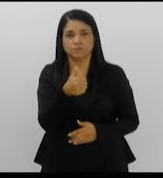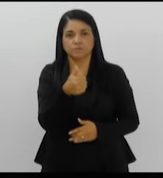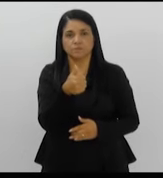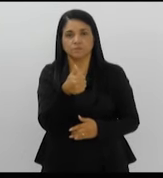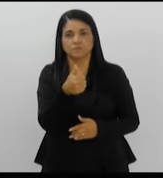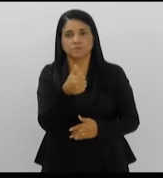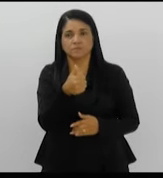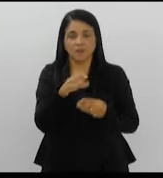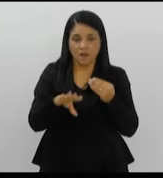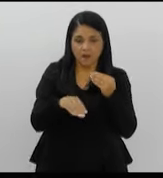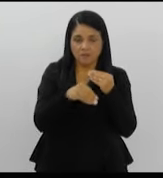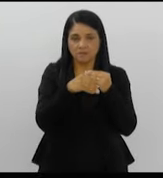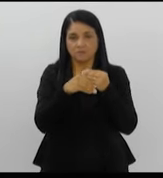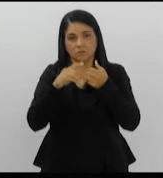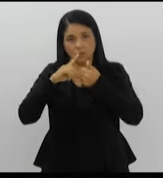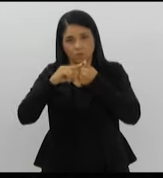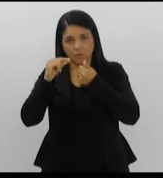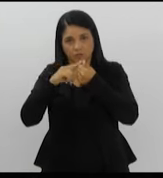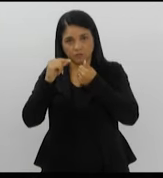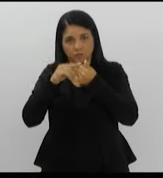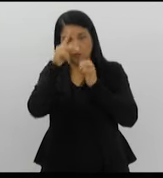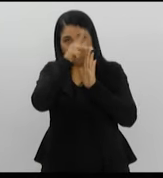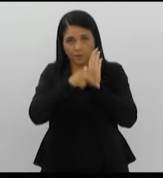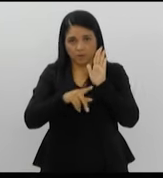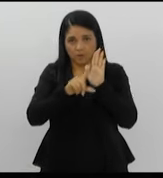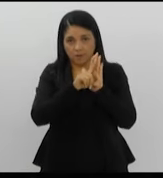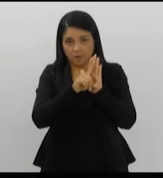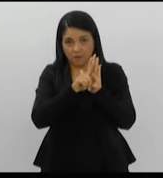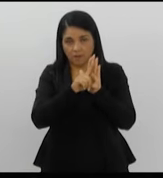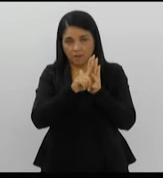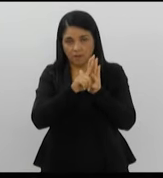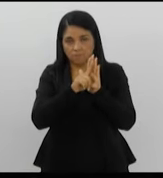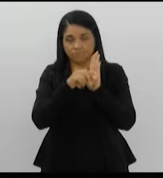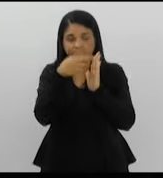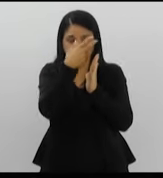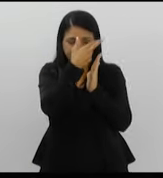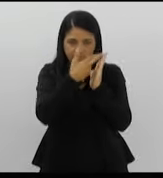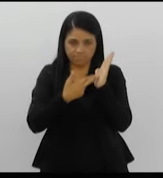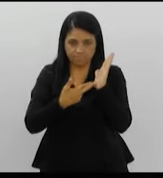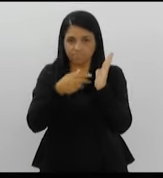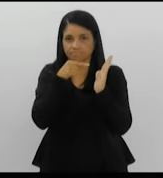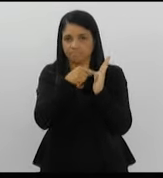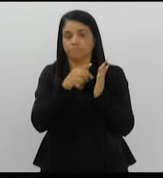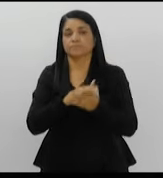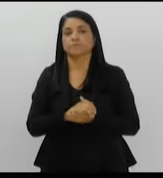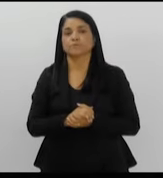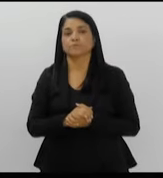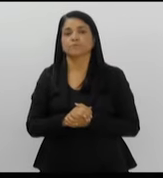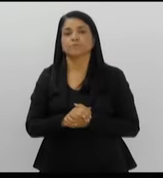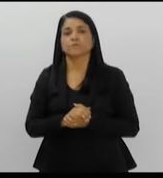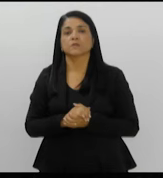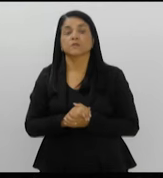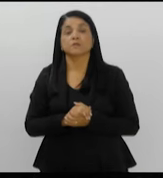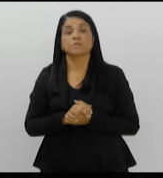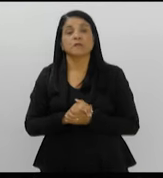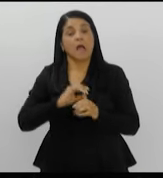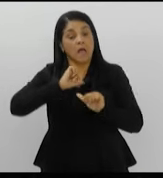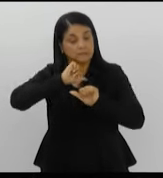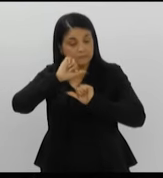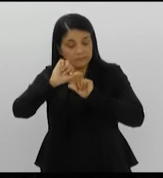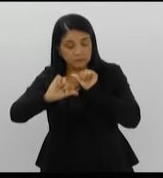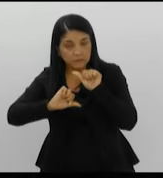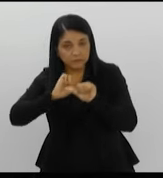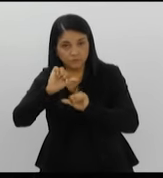Acrescente-se artigo ao projeto de lei com a seguinte redação. Artigo. A transformação